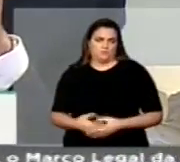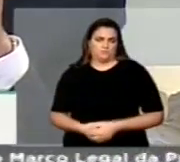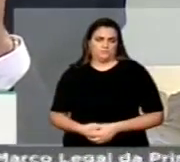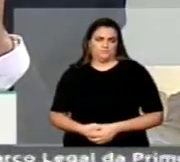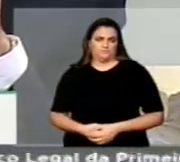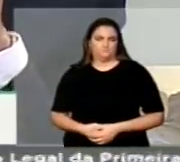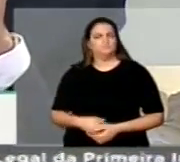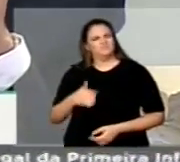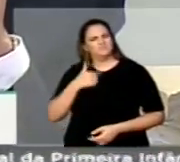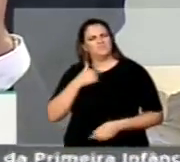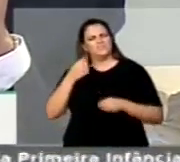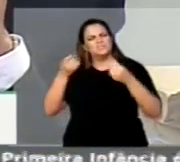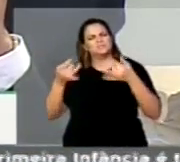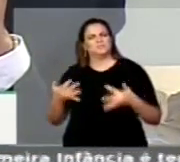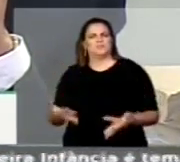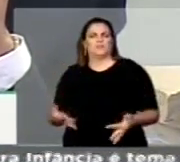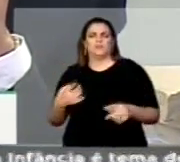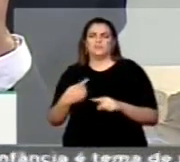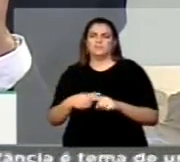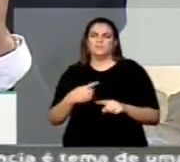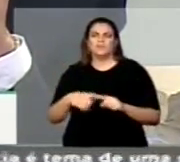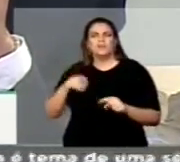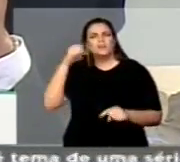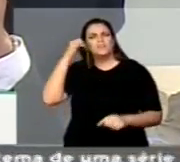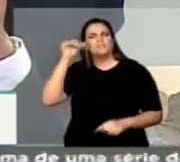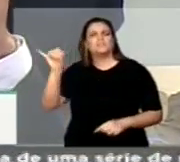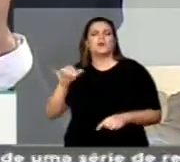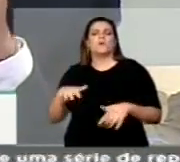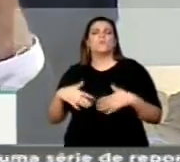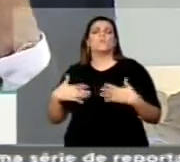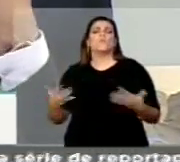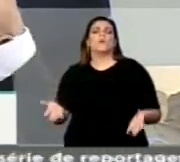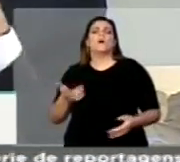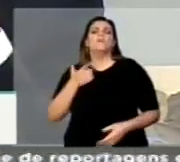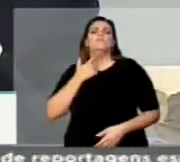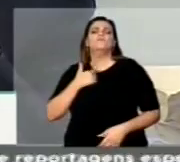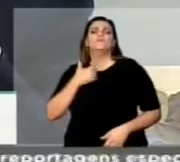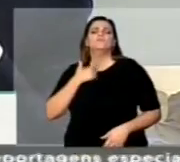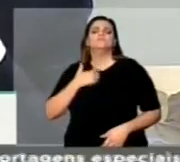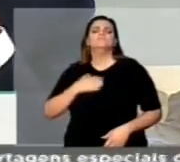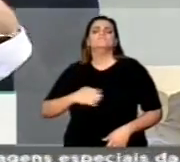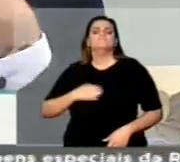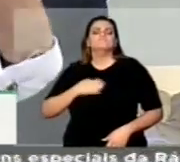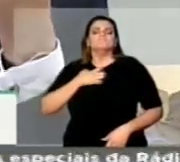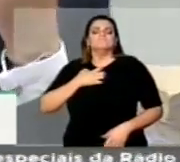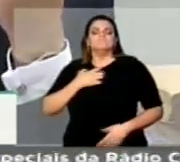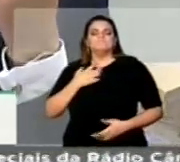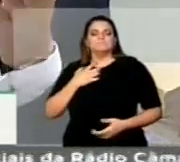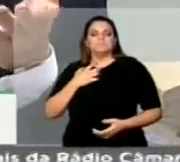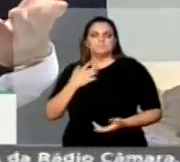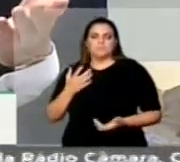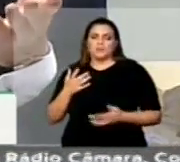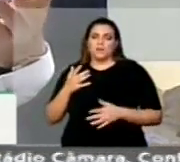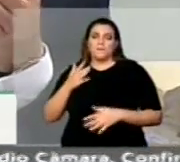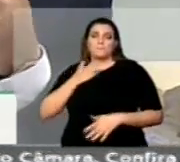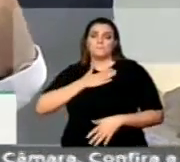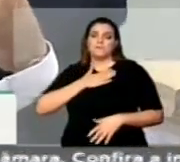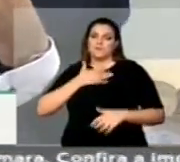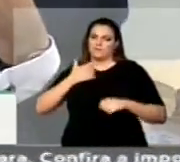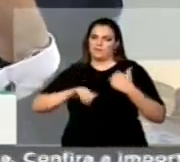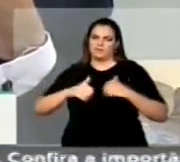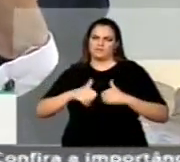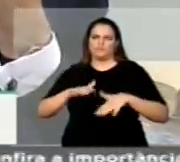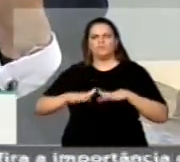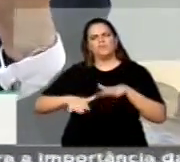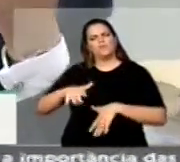não confunda as motivações daquilo que foi o meu juízo. Pode não ser o juízo de Vossa Excelência, pode